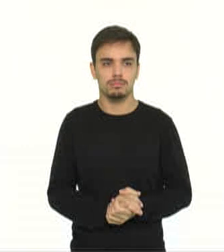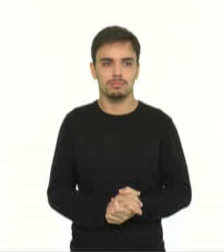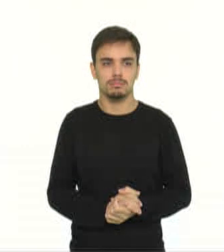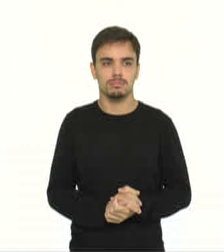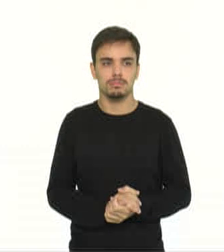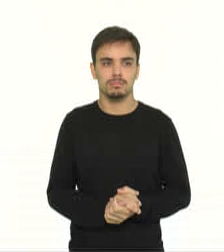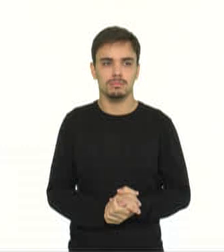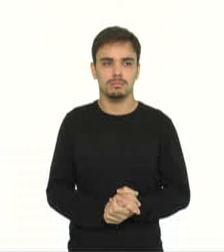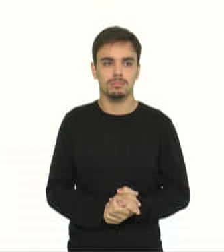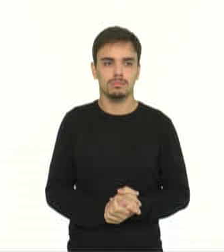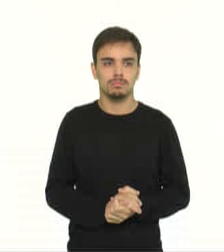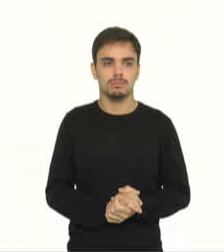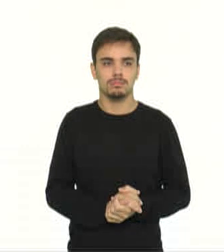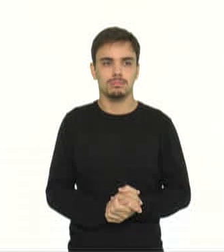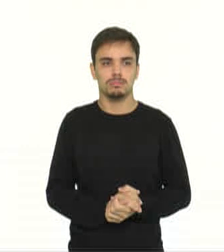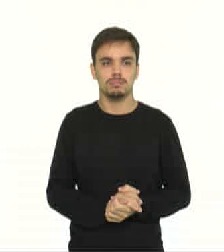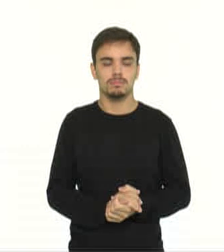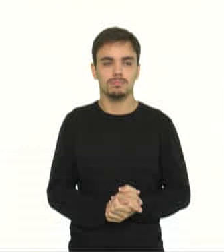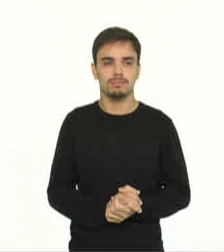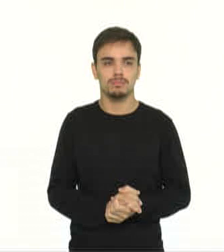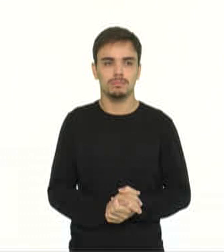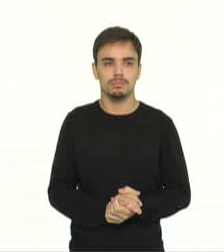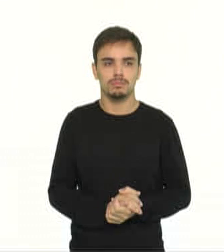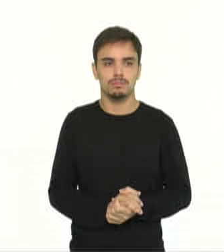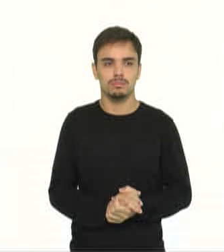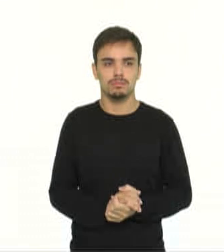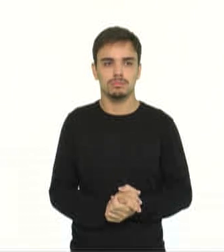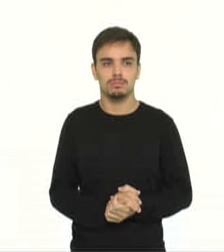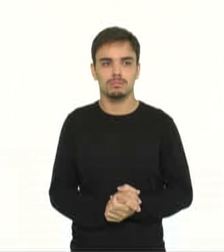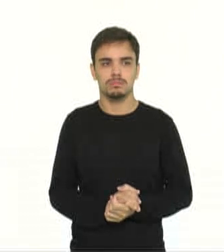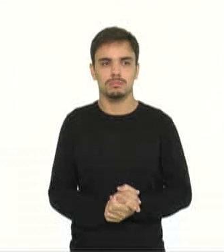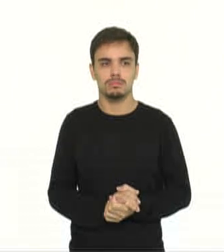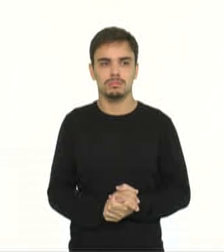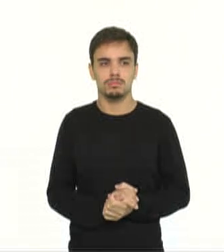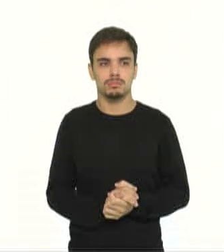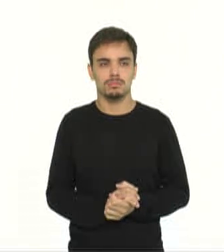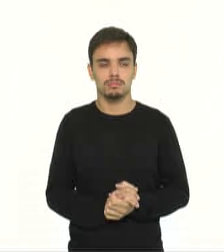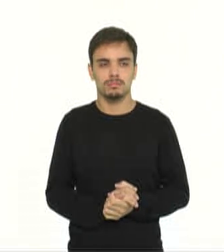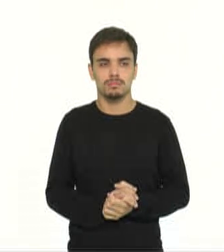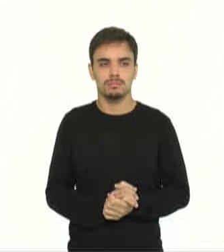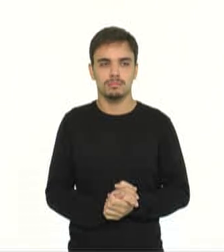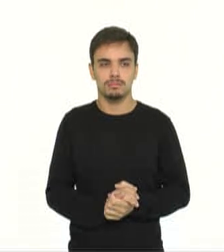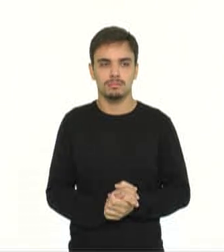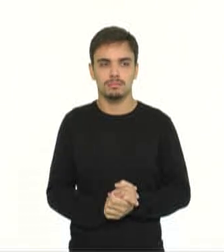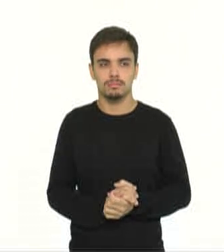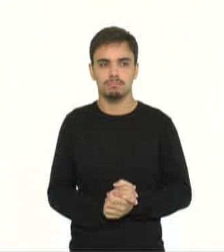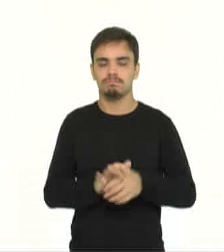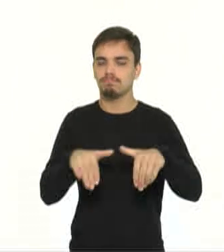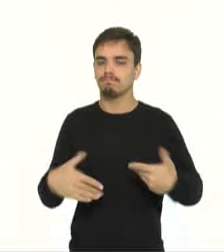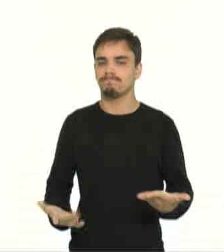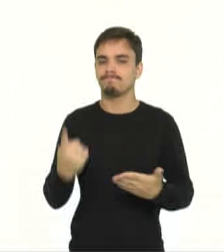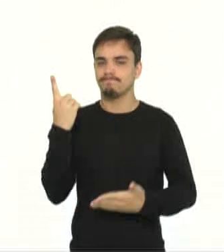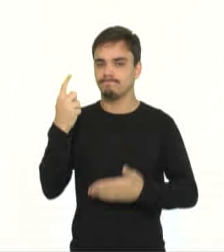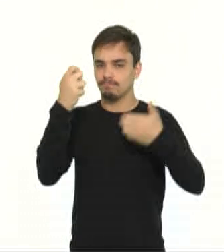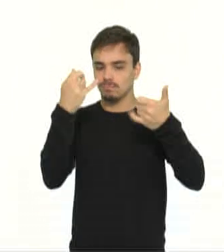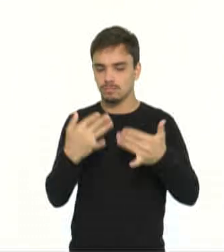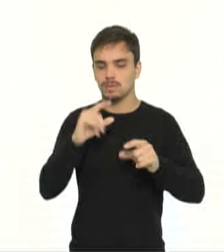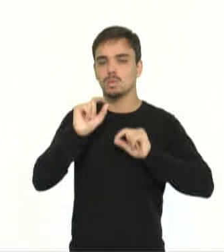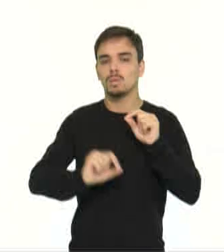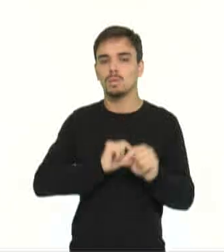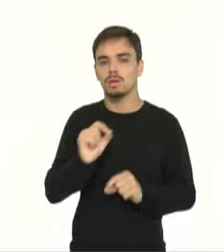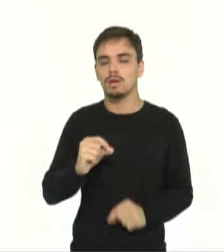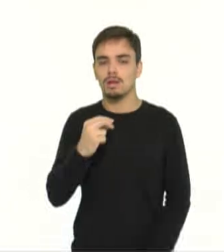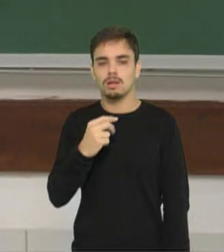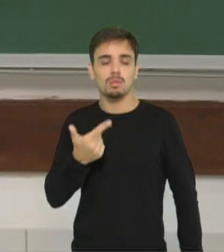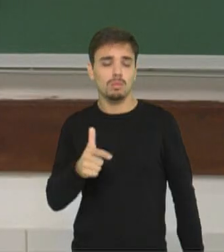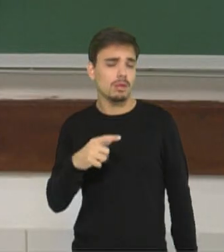to the cyberbully and report his or her behavior to a teacher or a trusted adult. Então, ele está dizendo aqui,